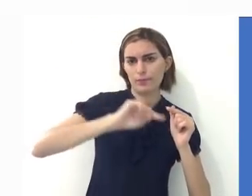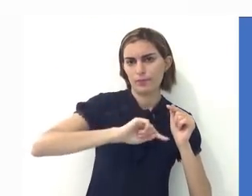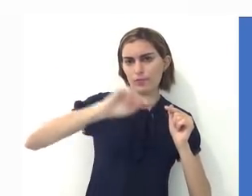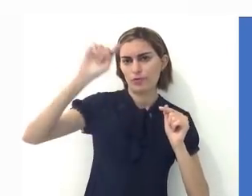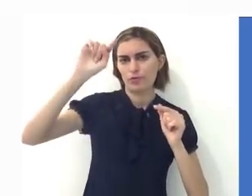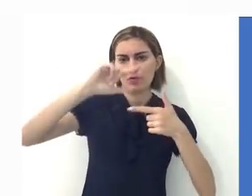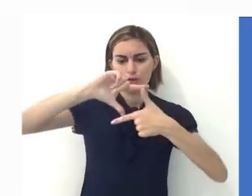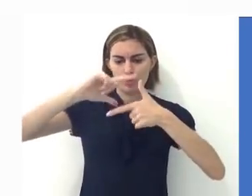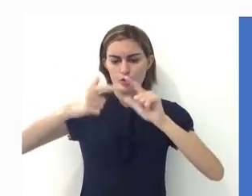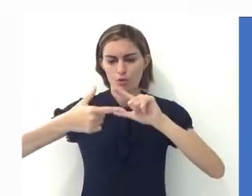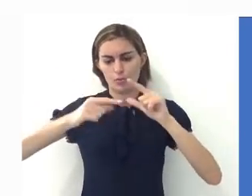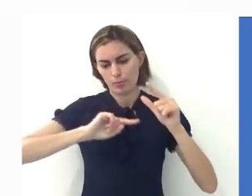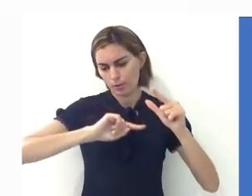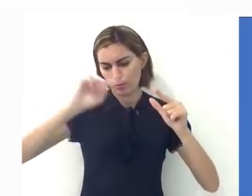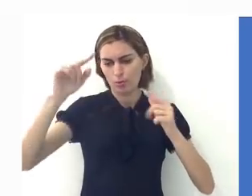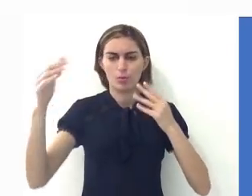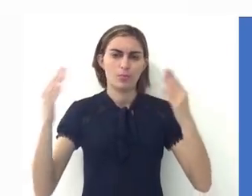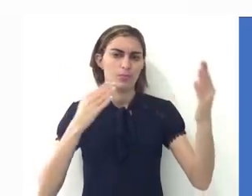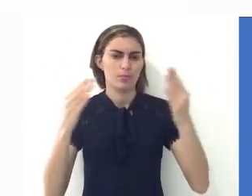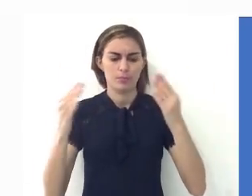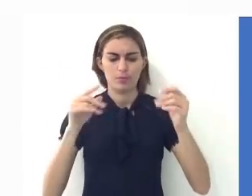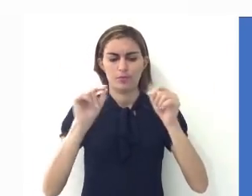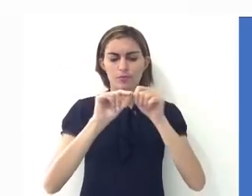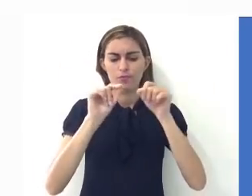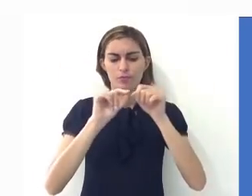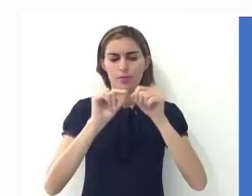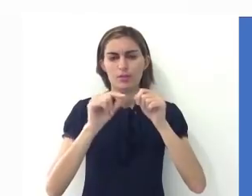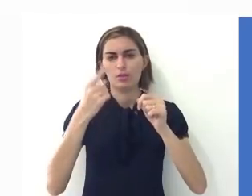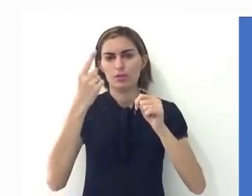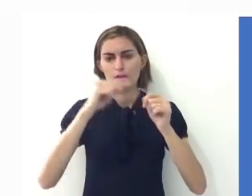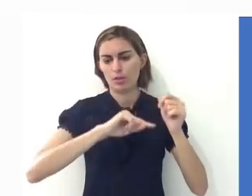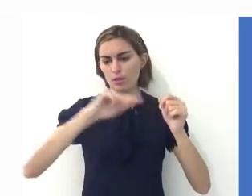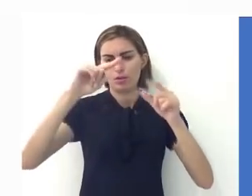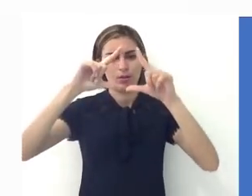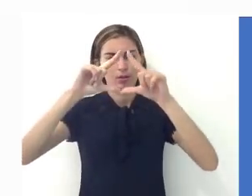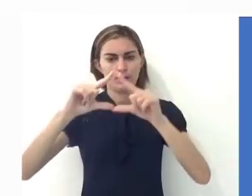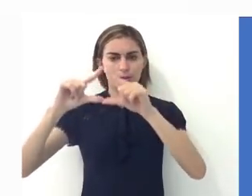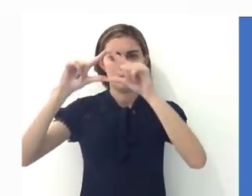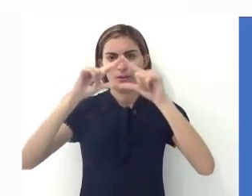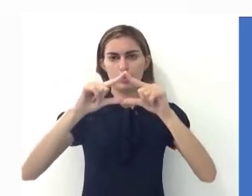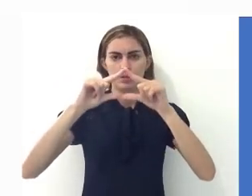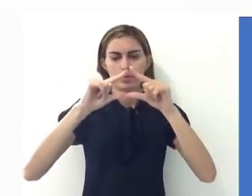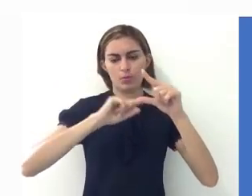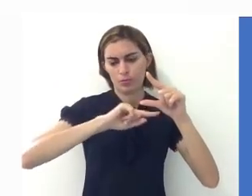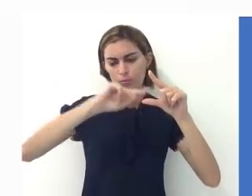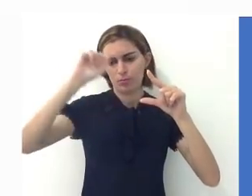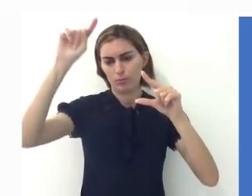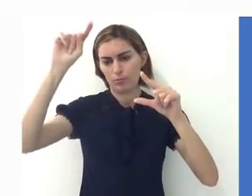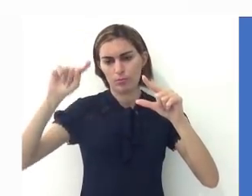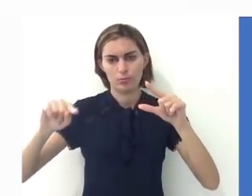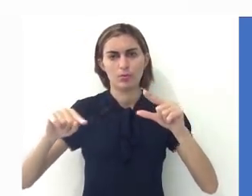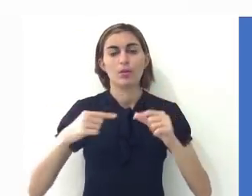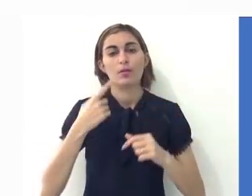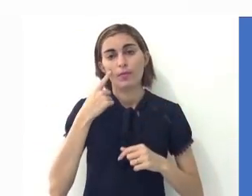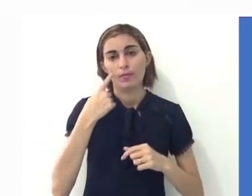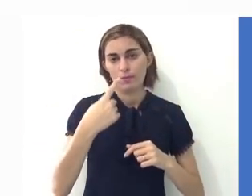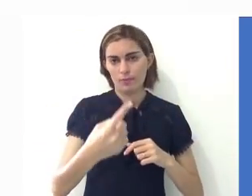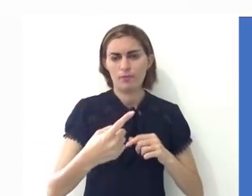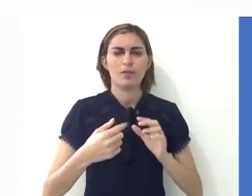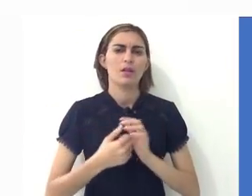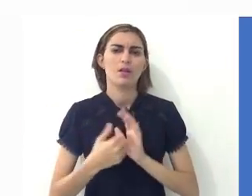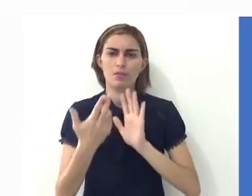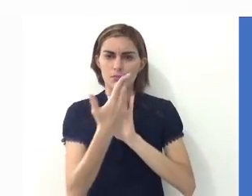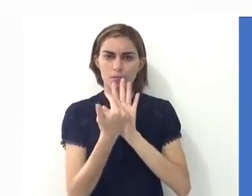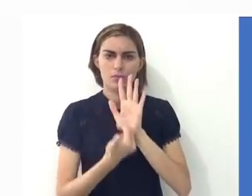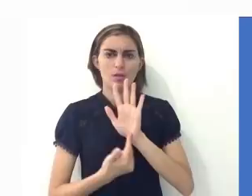uma forma geométrica mesmo, para a gente comparar. E daí a gente vai ter um triângulo isósceles. E triângulos isósceles, os ângulos da base dele,